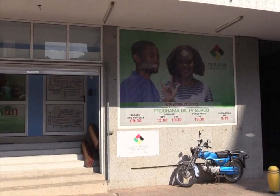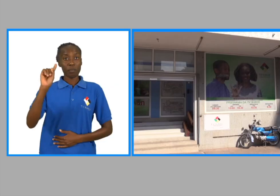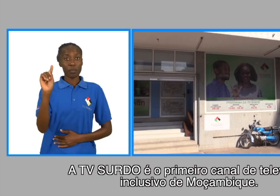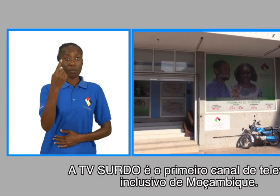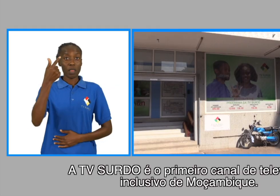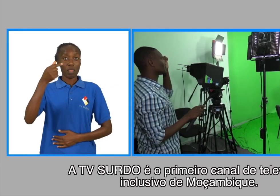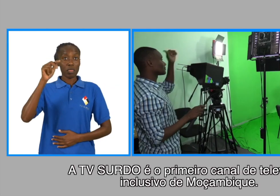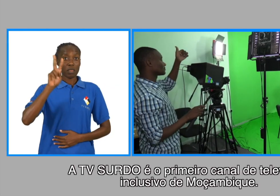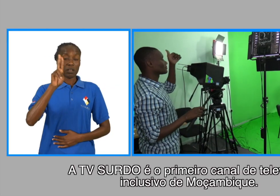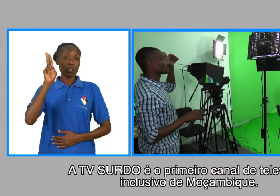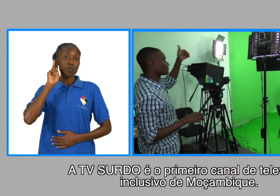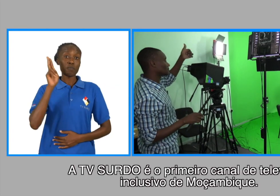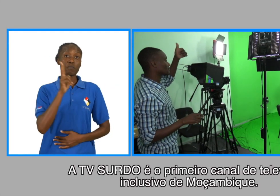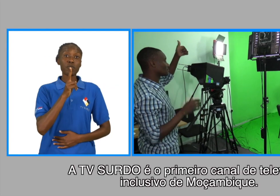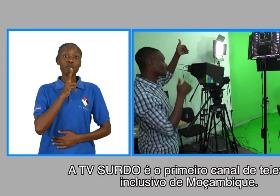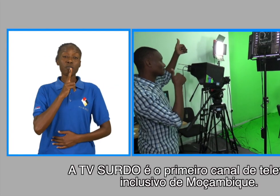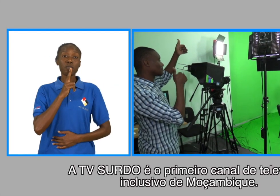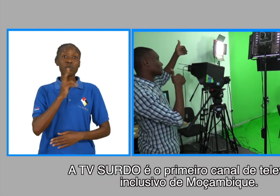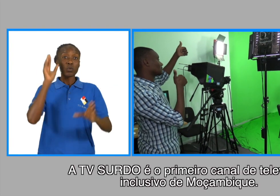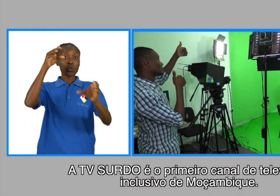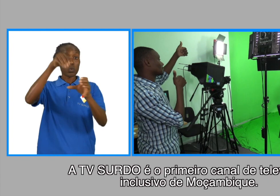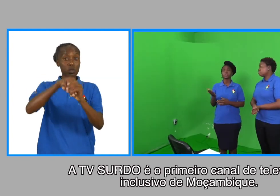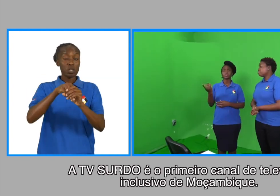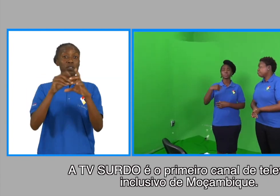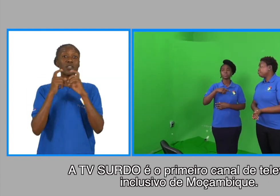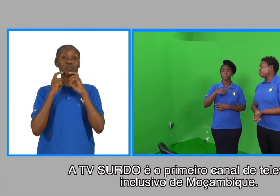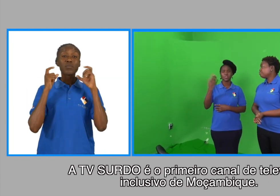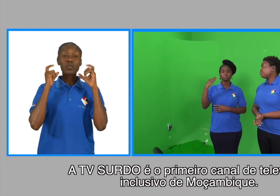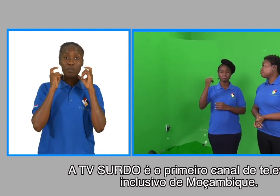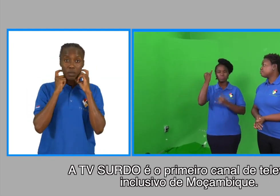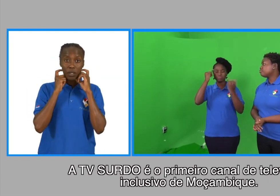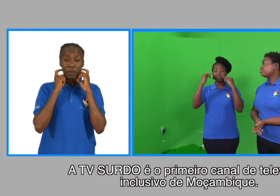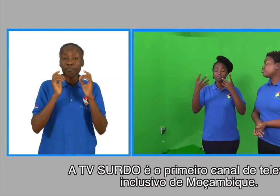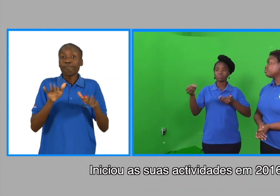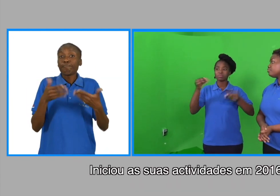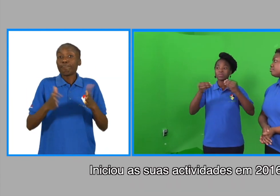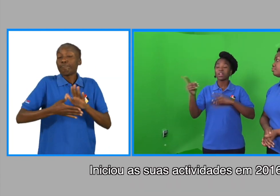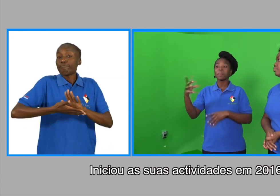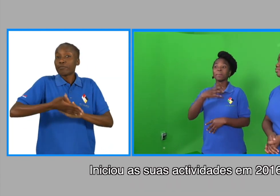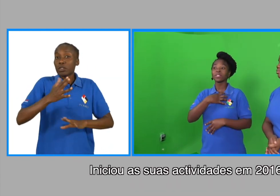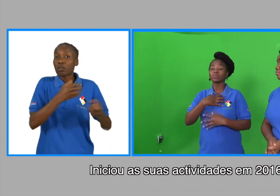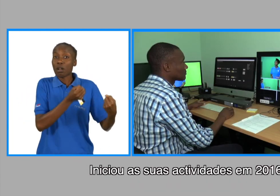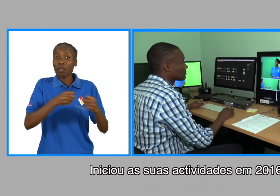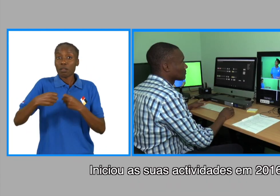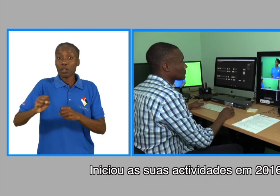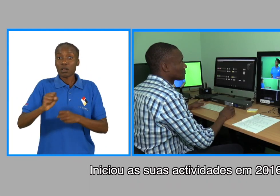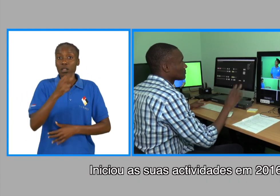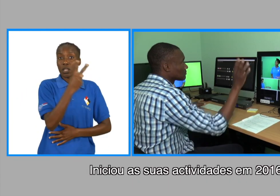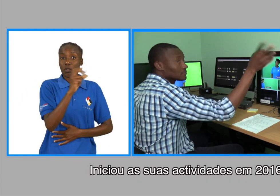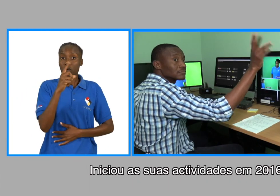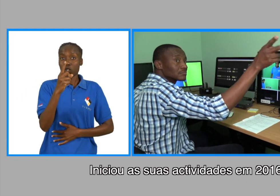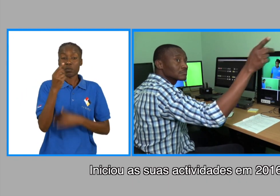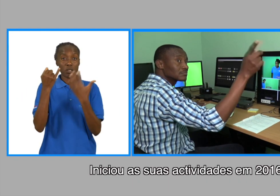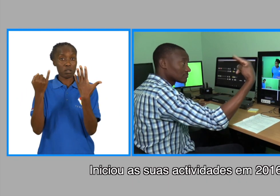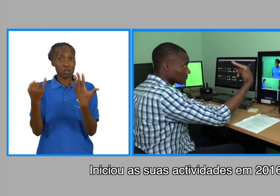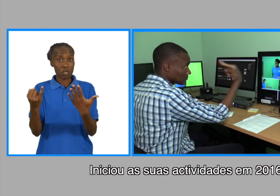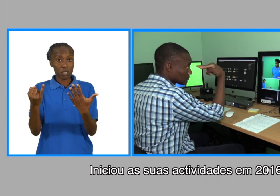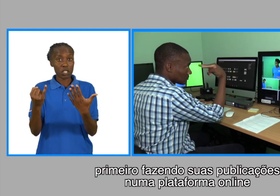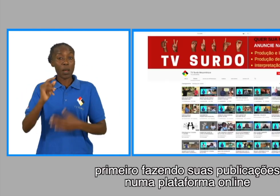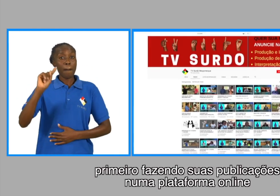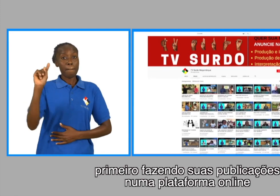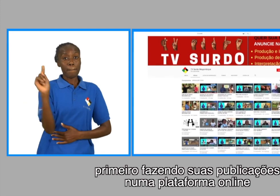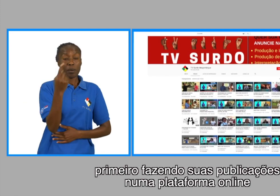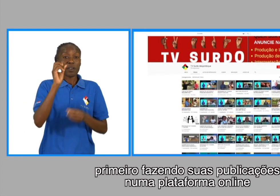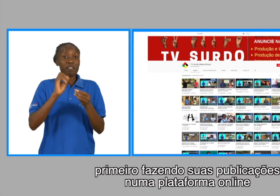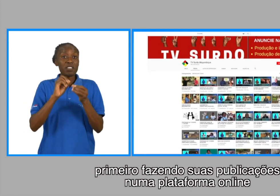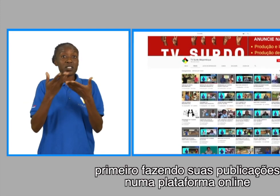A TV Surdo é o primeiro canal de televisão, inclusivo de Moçambique. Iniciou as suas atividades em 2016,